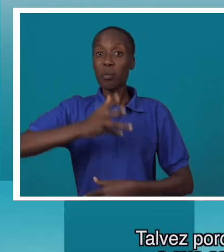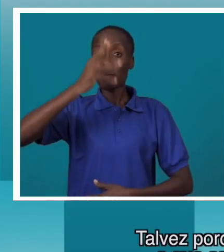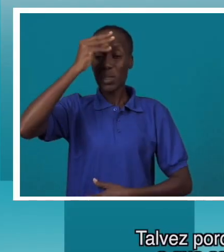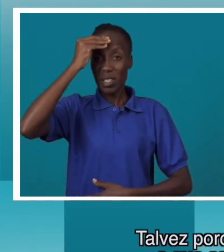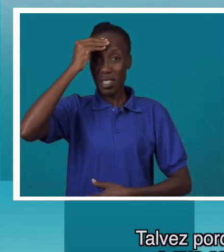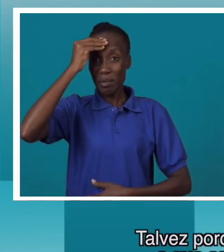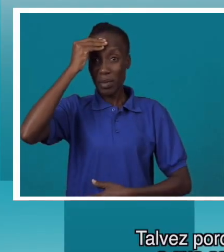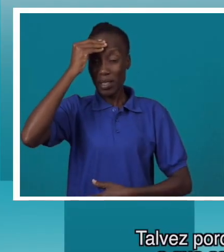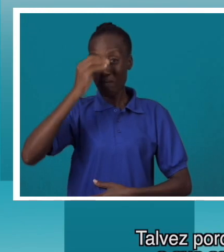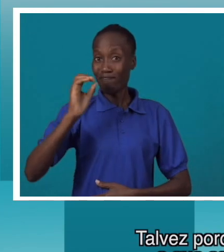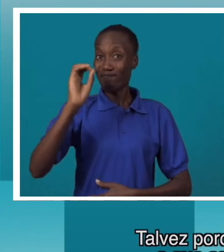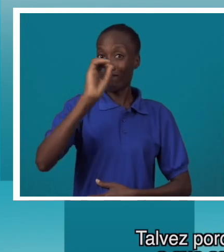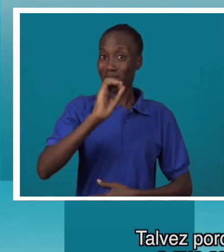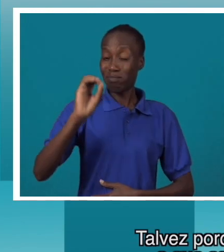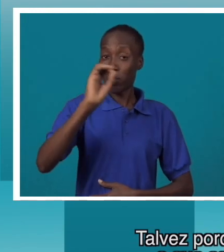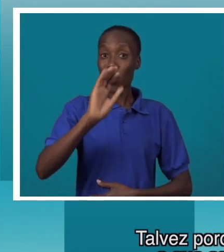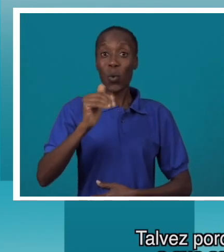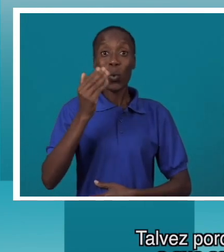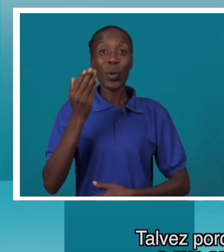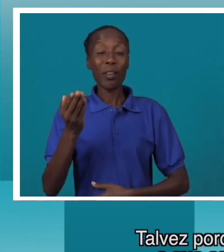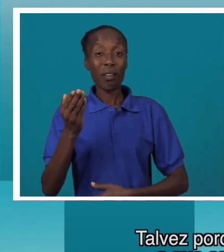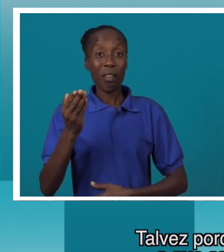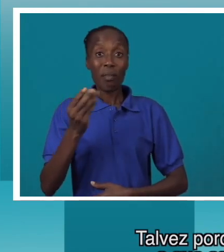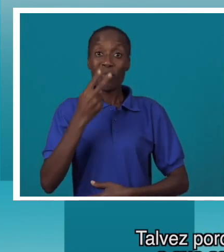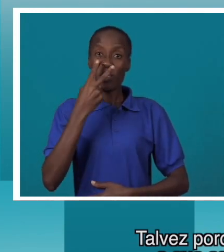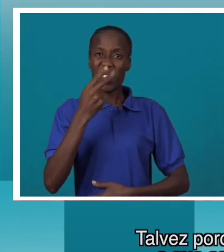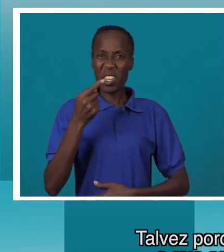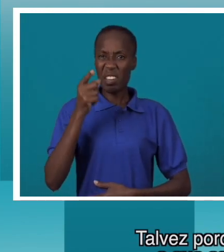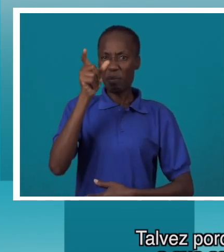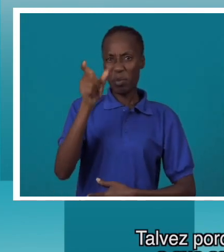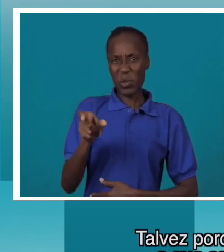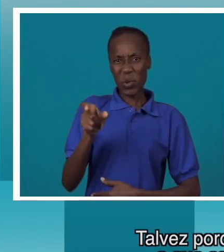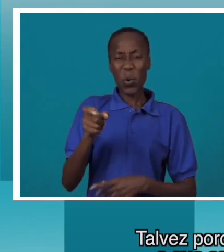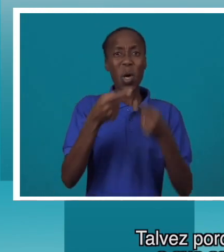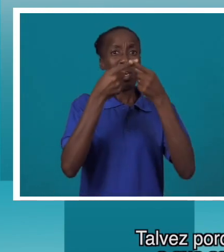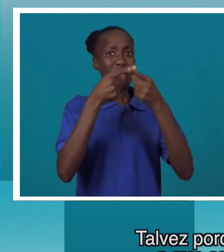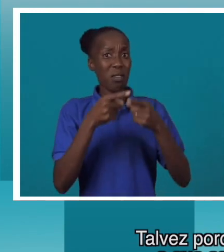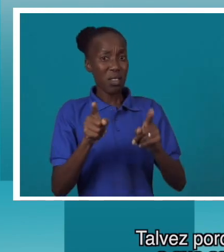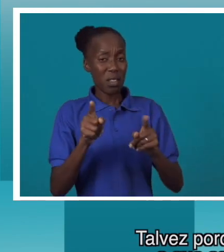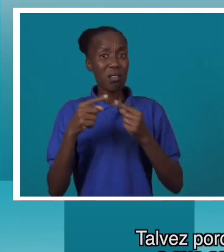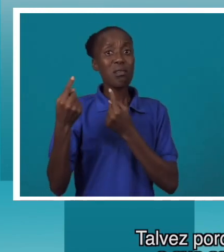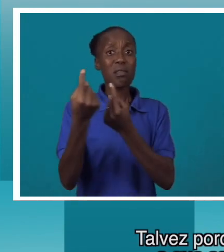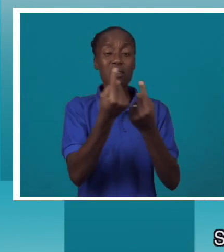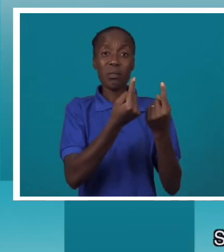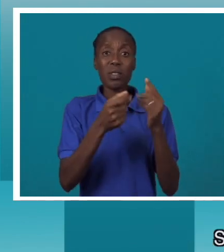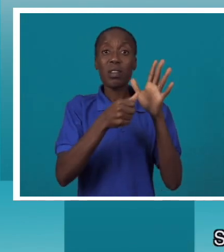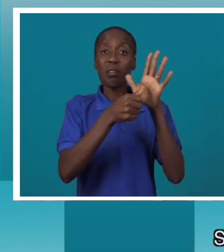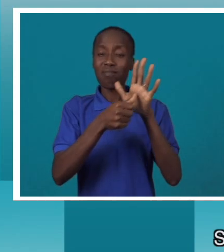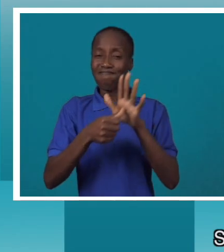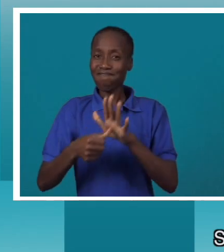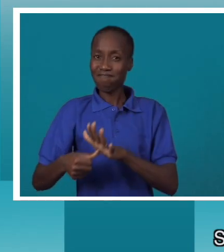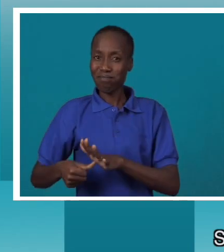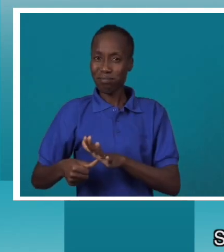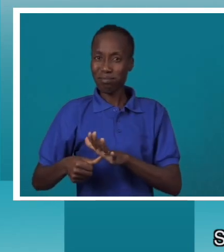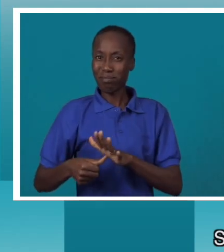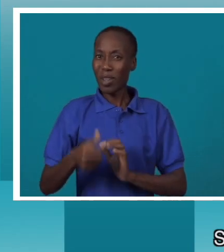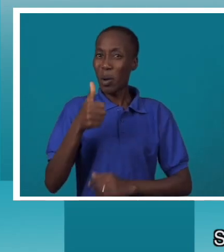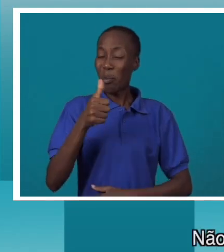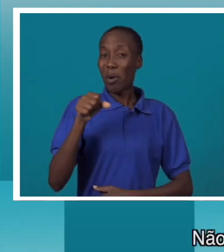pessoas vão entenderem o que tu és diferente como diferente situações de bullying